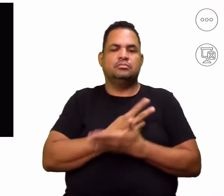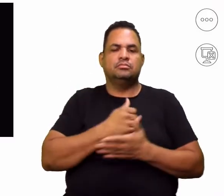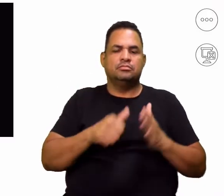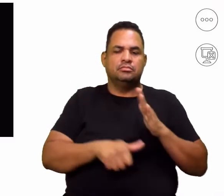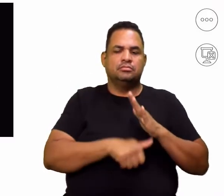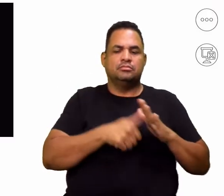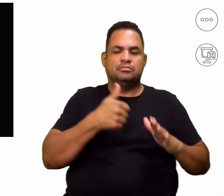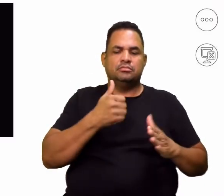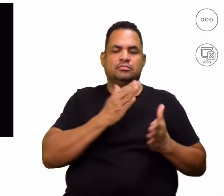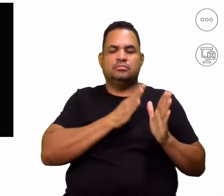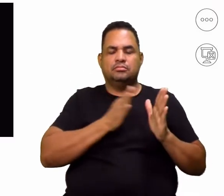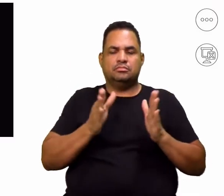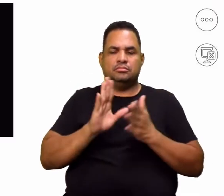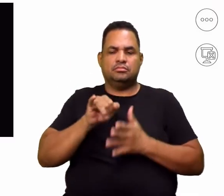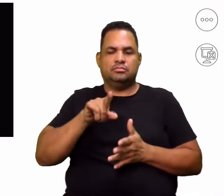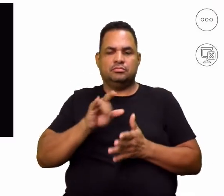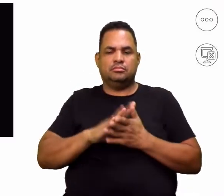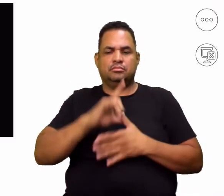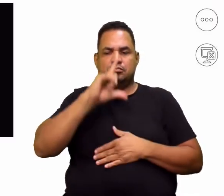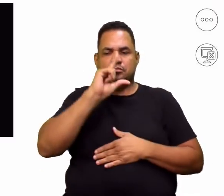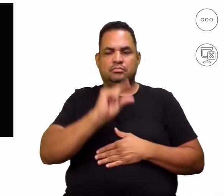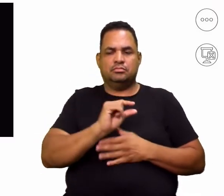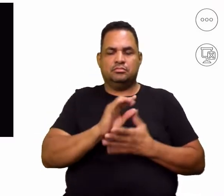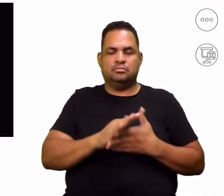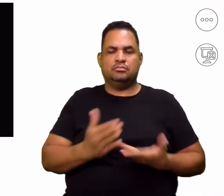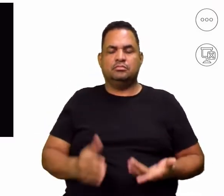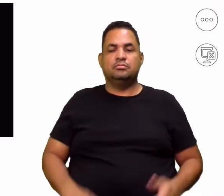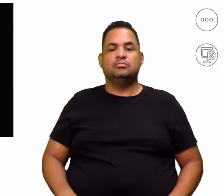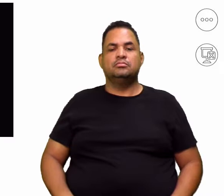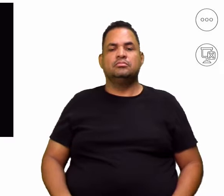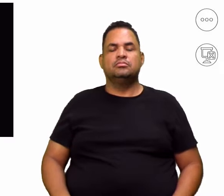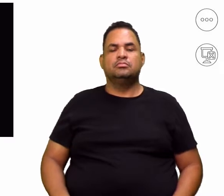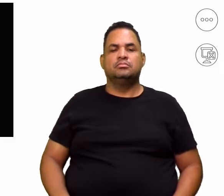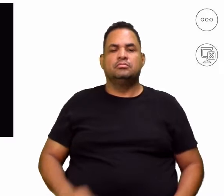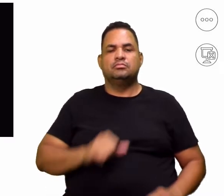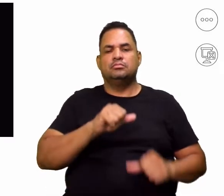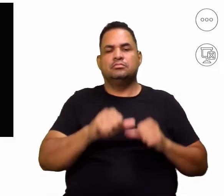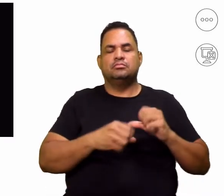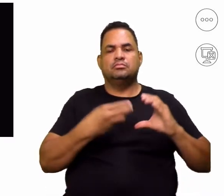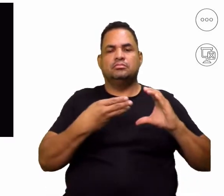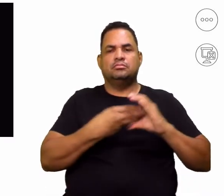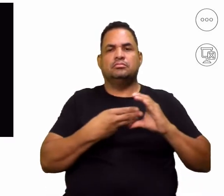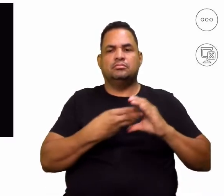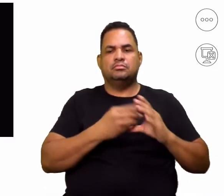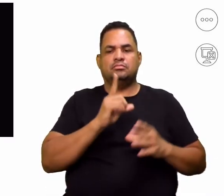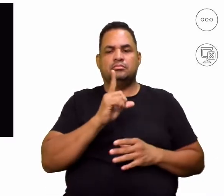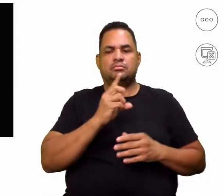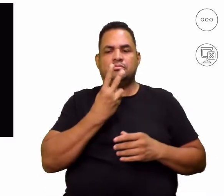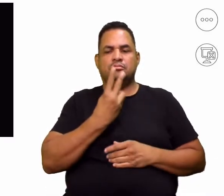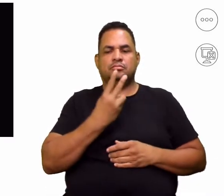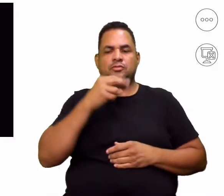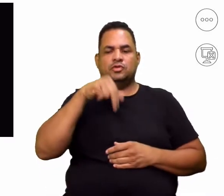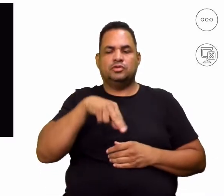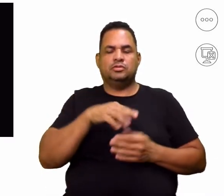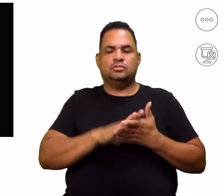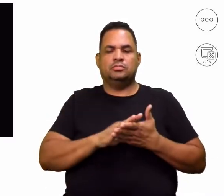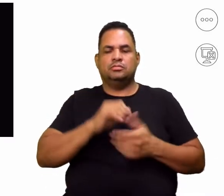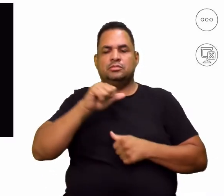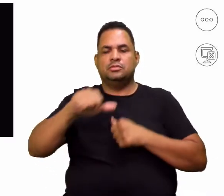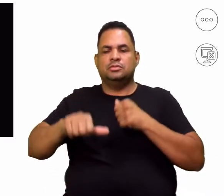da meiose, que é a fase reducional, diminuindo, tornando uma célula diploide, 2N, em uma